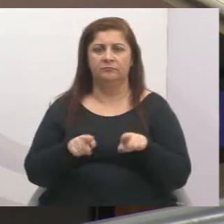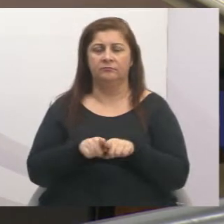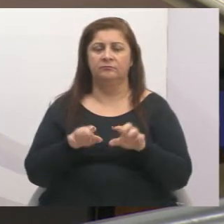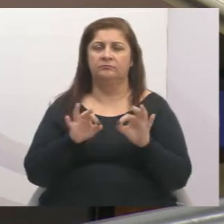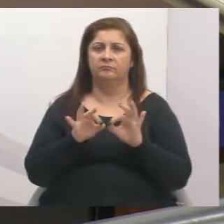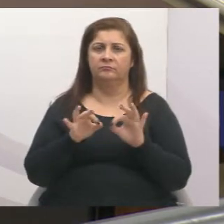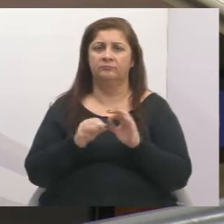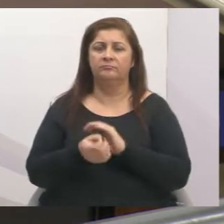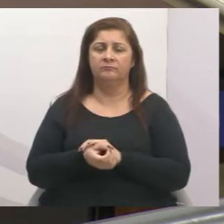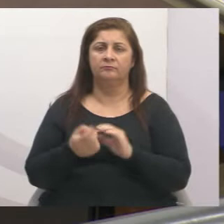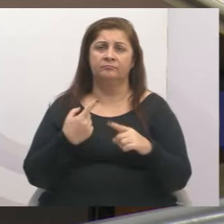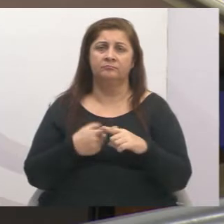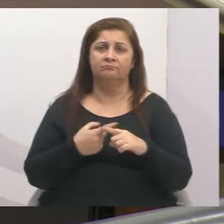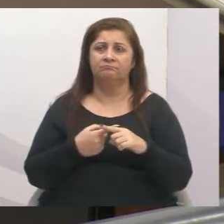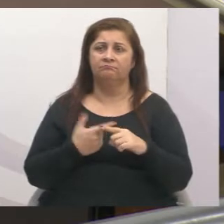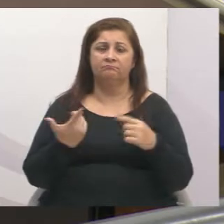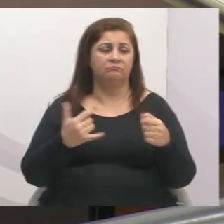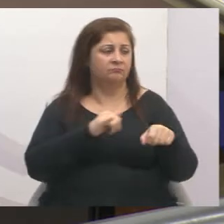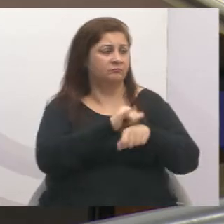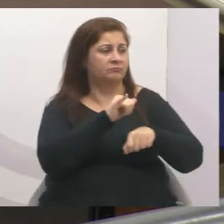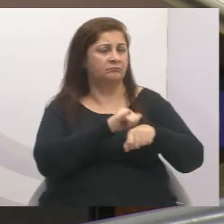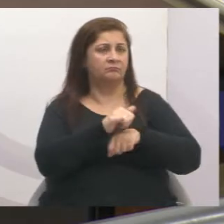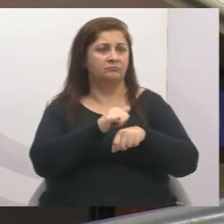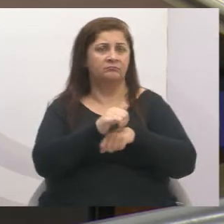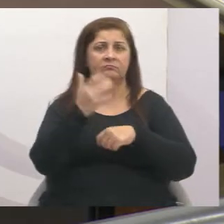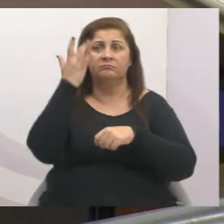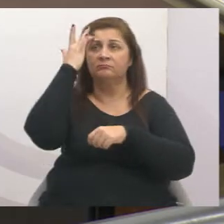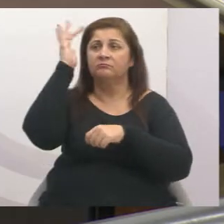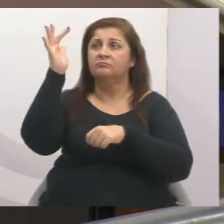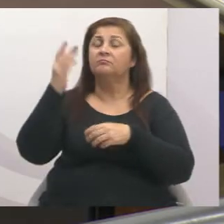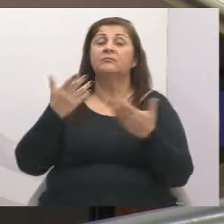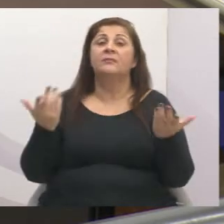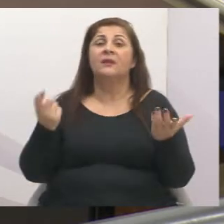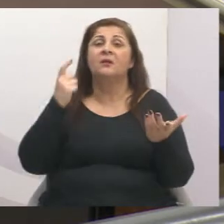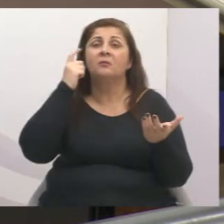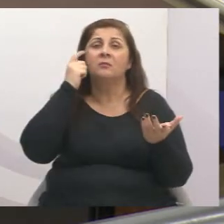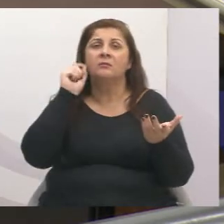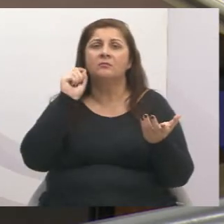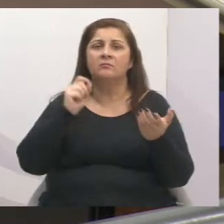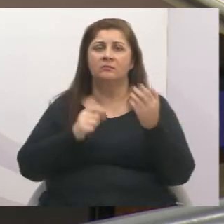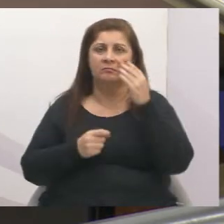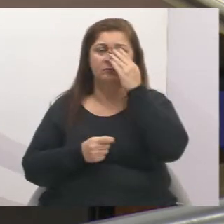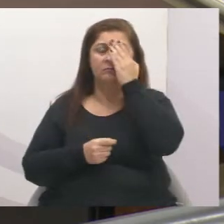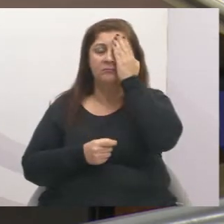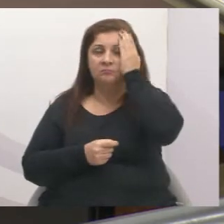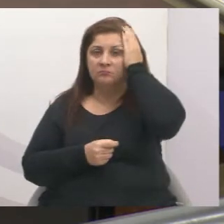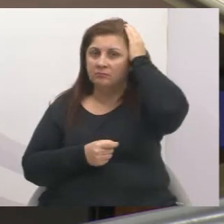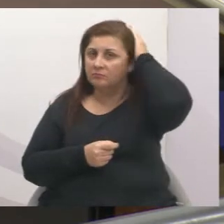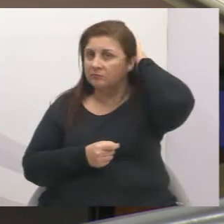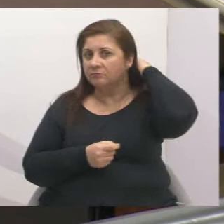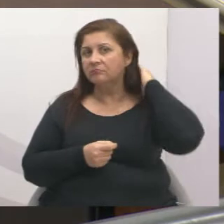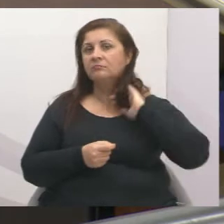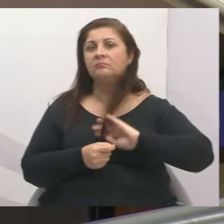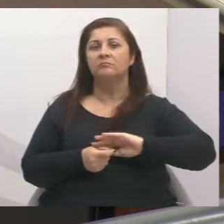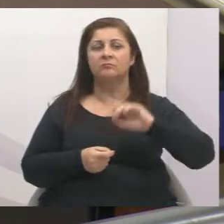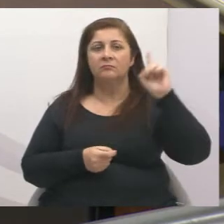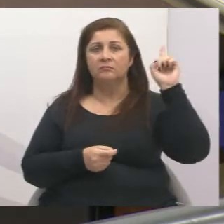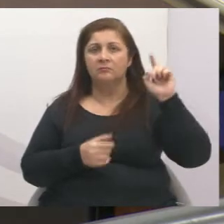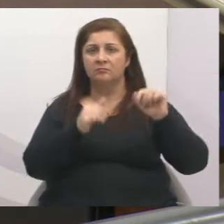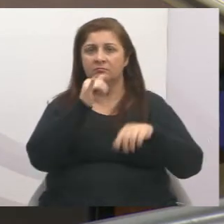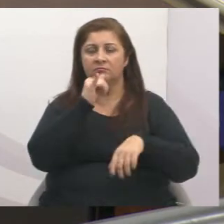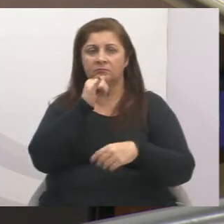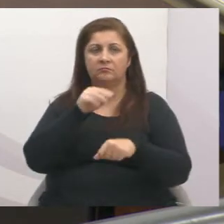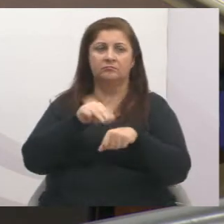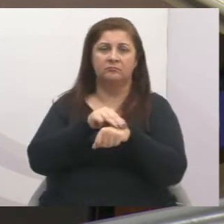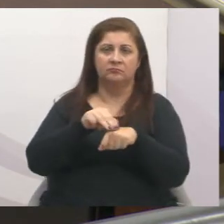quê? Porque não comparecem, a gente nem sabe direito o que eles estão pensando. Dentro da minha base, por exemplo, a gente